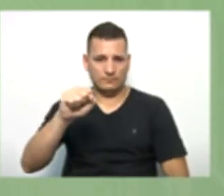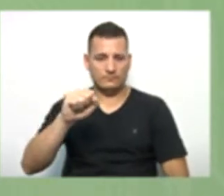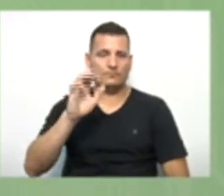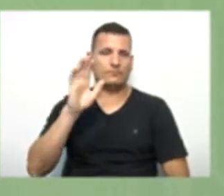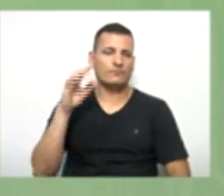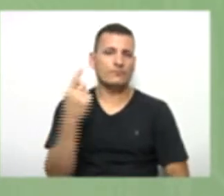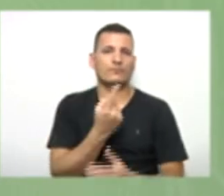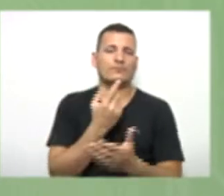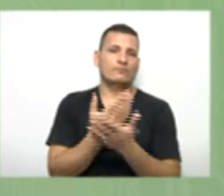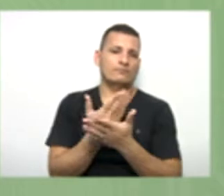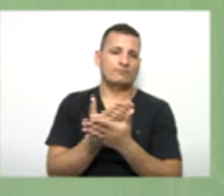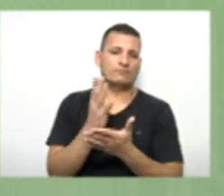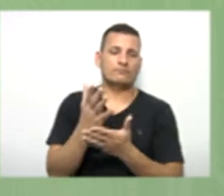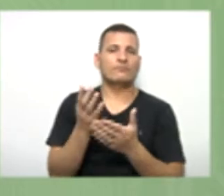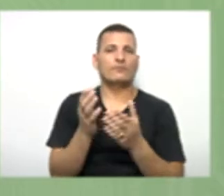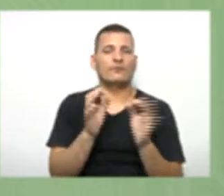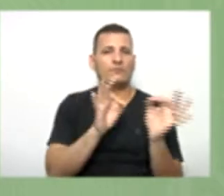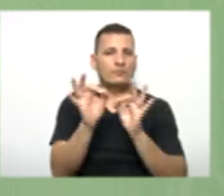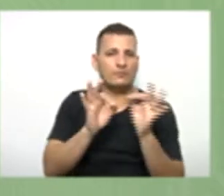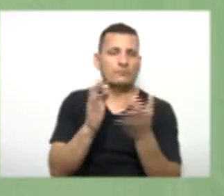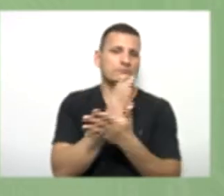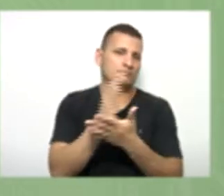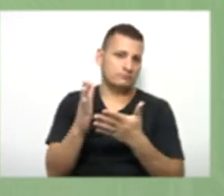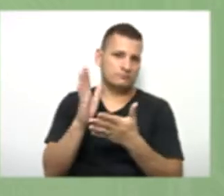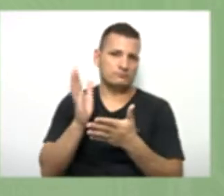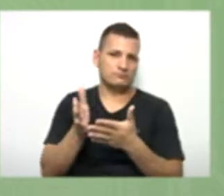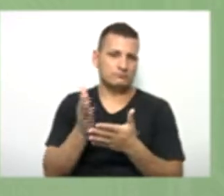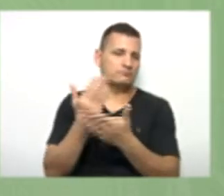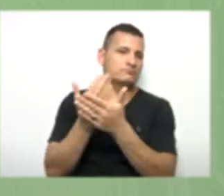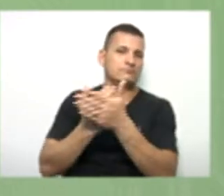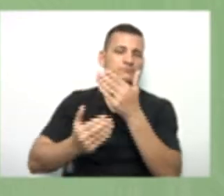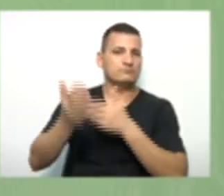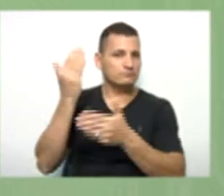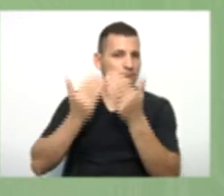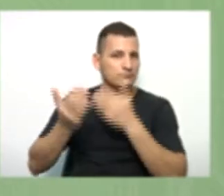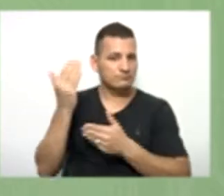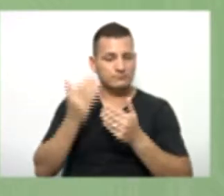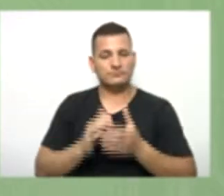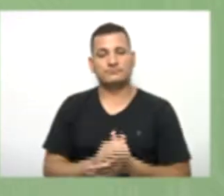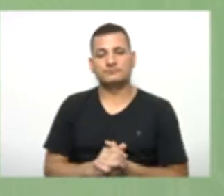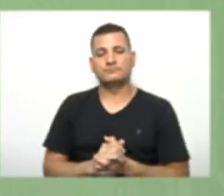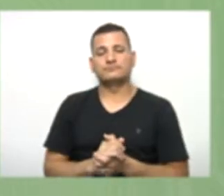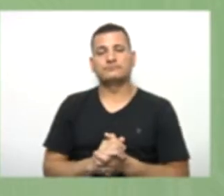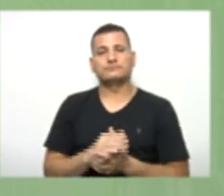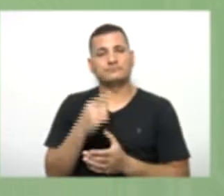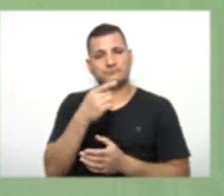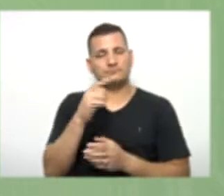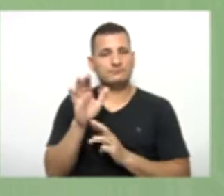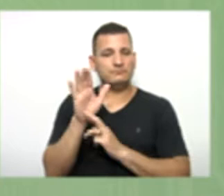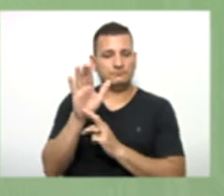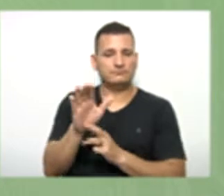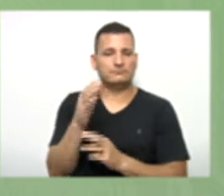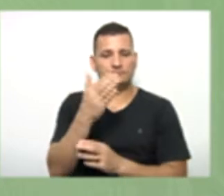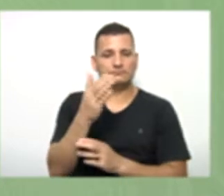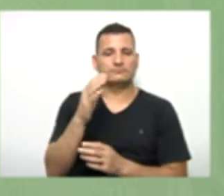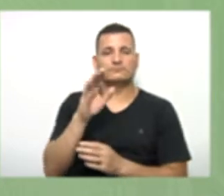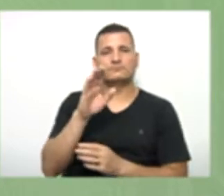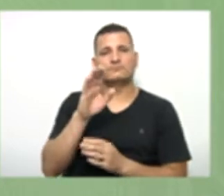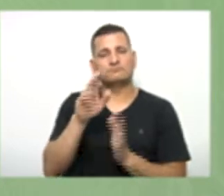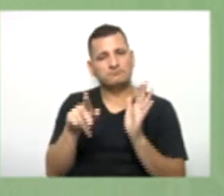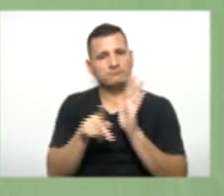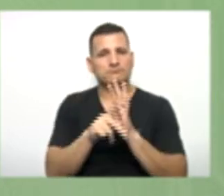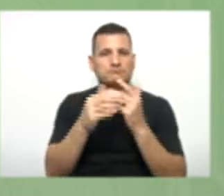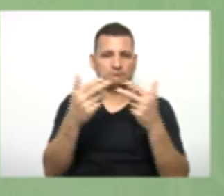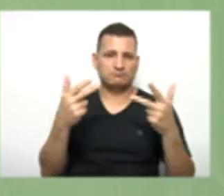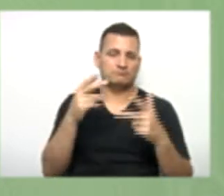e já agrupamos algumas delas na aula passada. Então, representando bens, nós temos